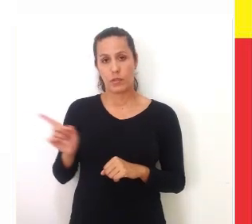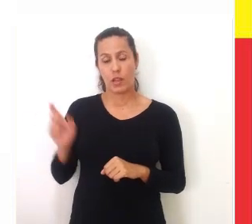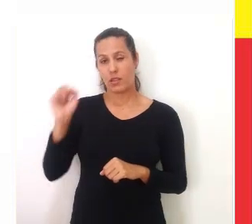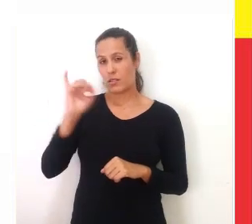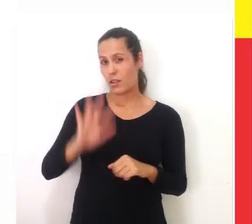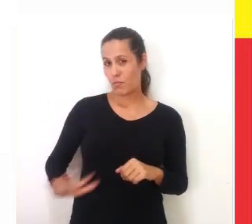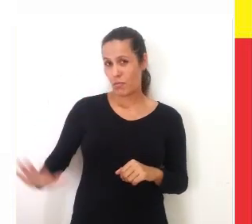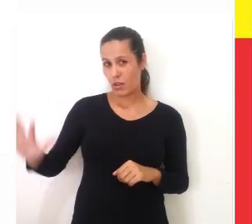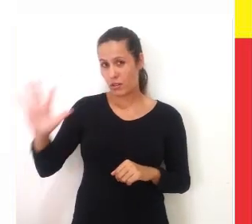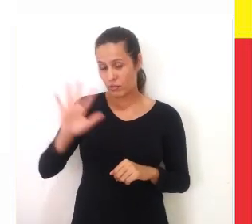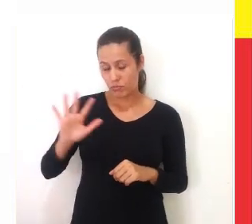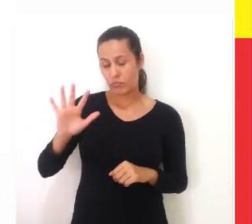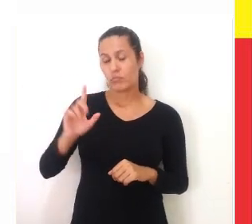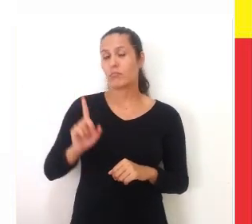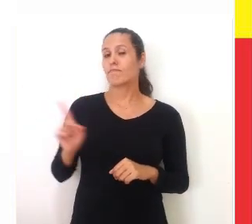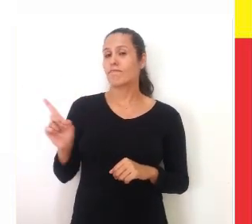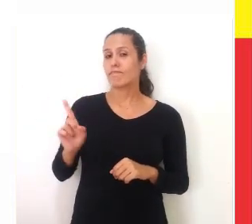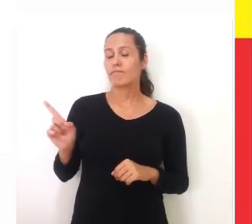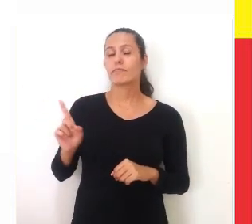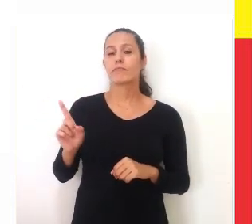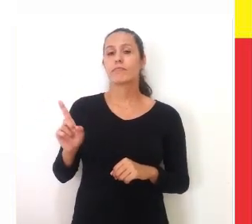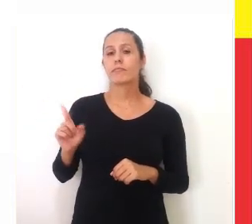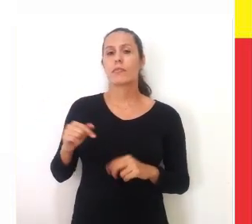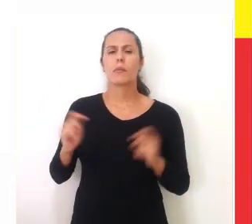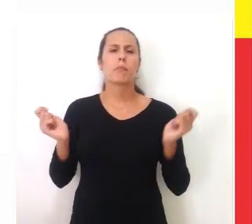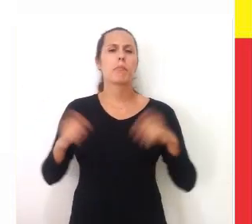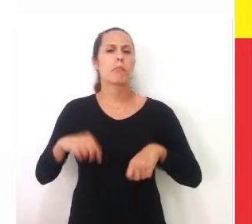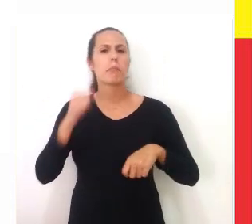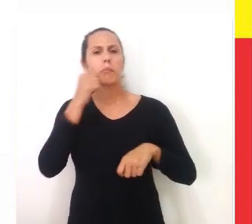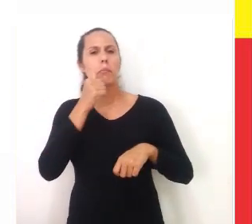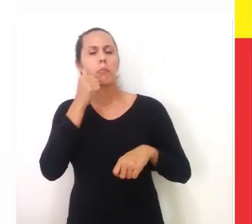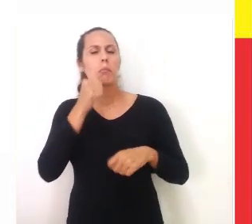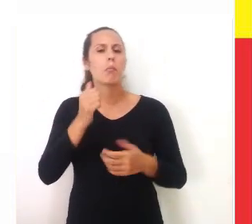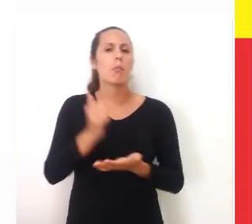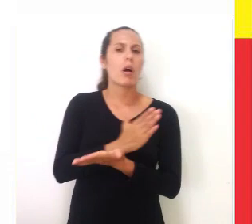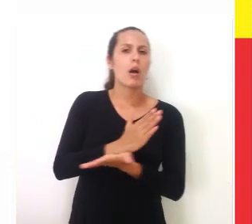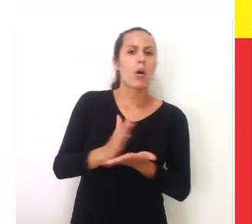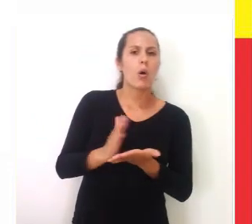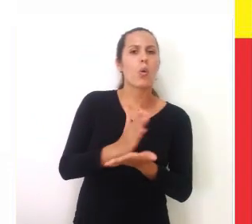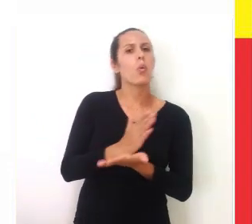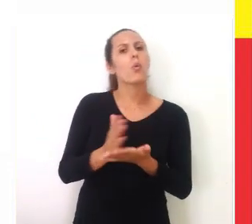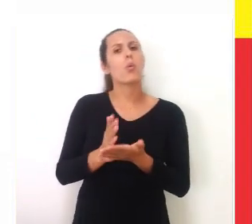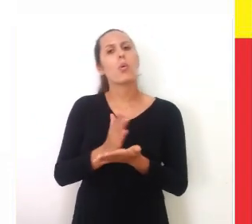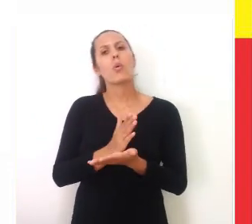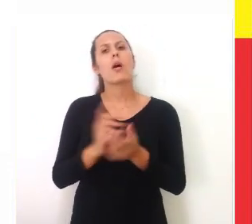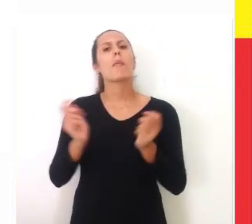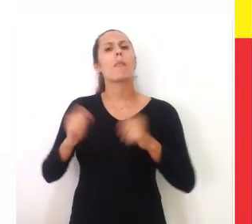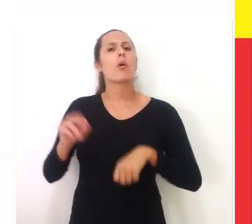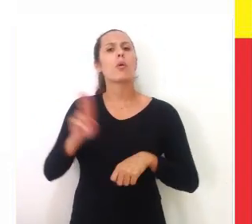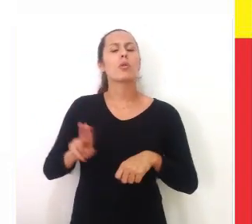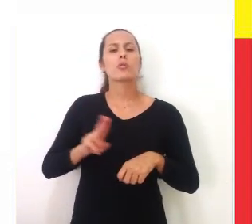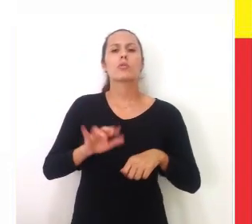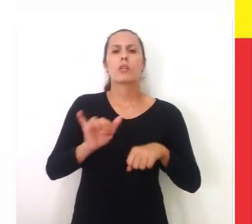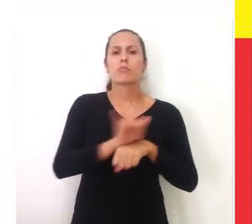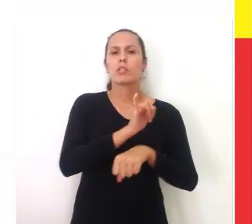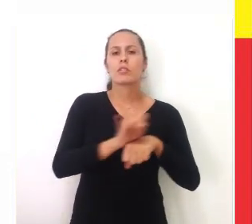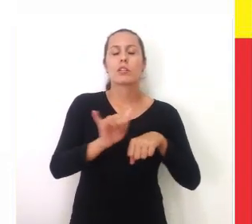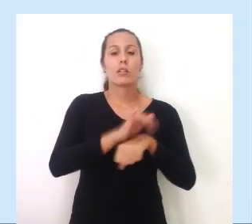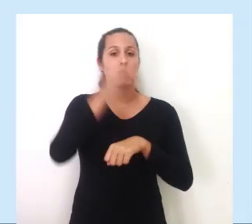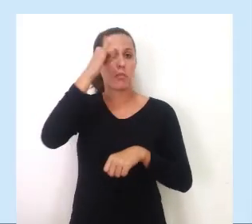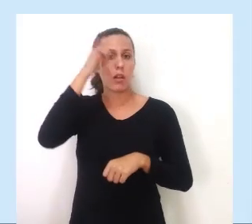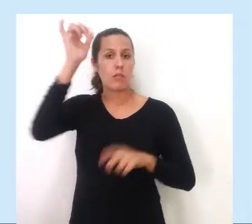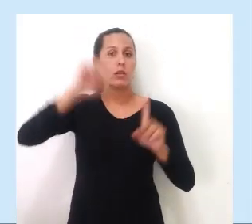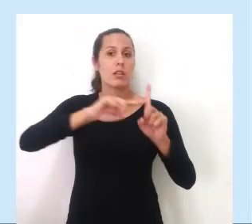imagem do ciclo menstrual, ela vai permitir que algumas mulheres utilizem métodos